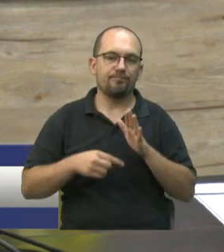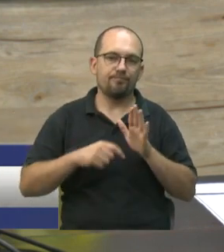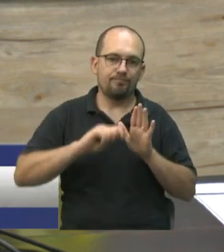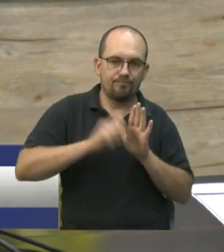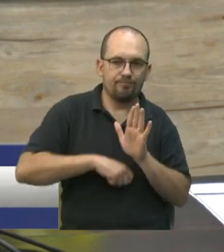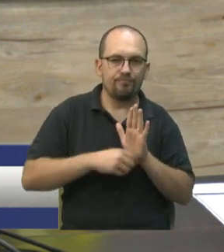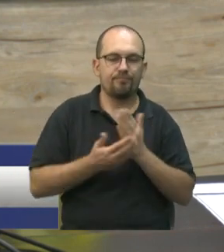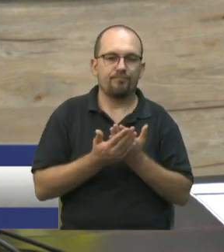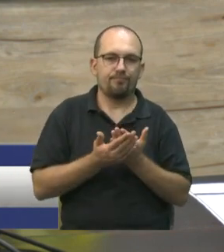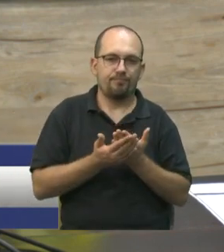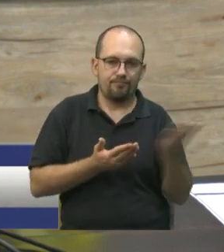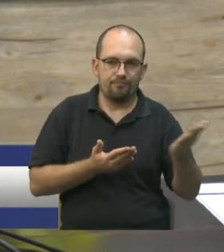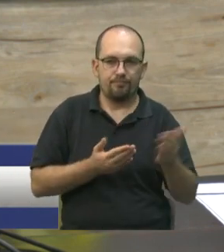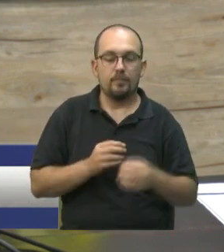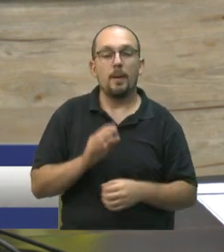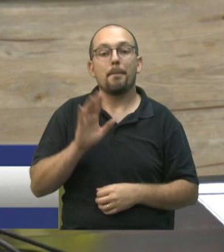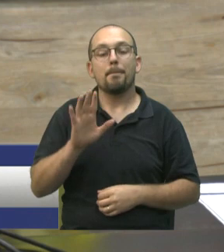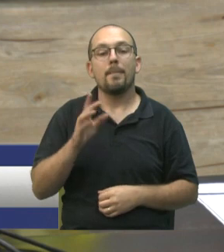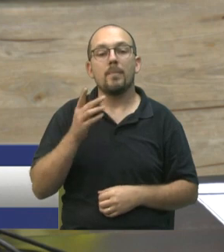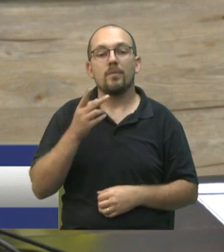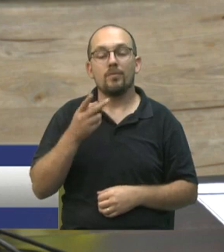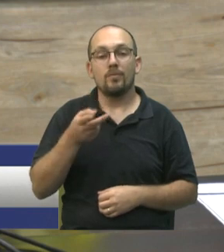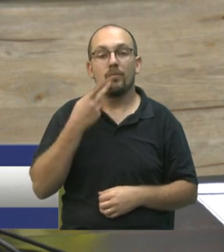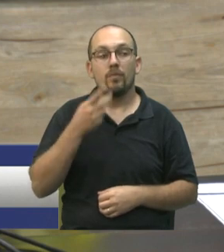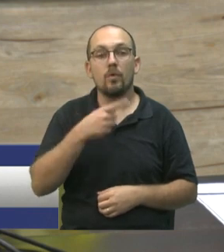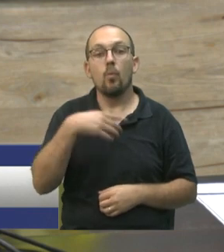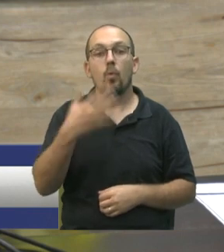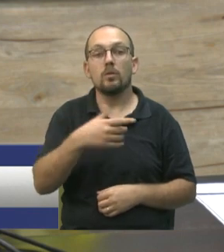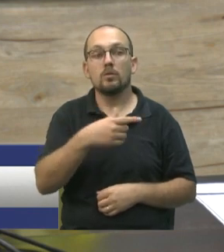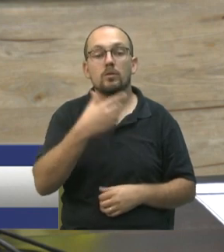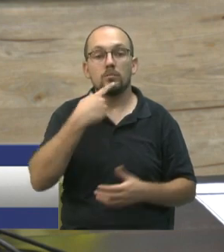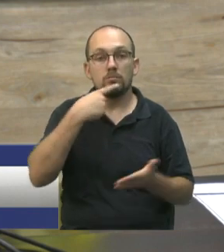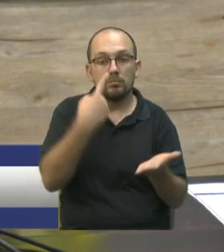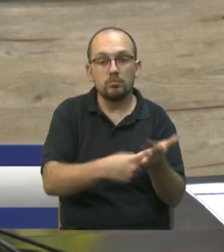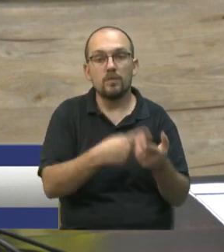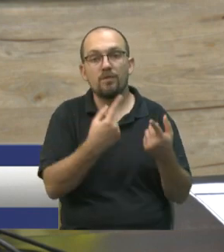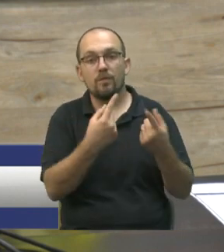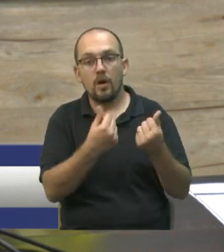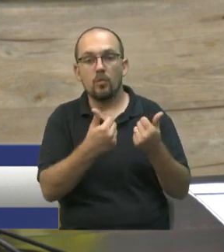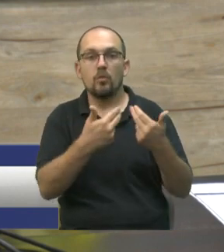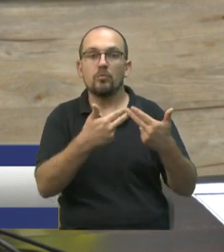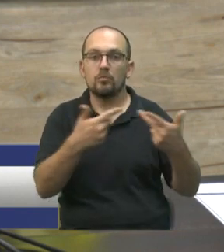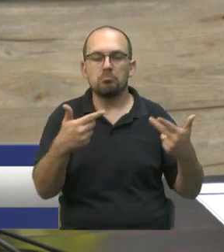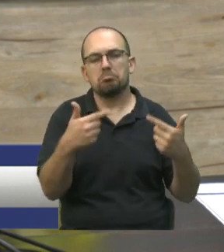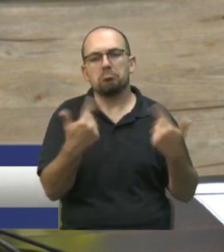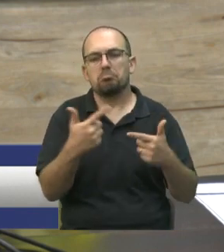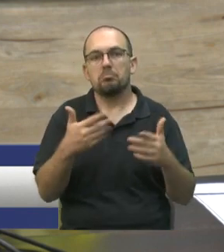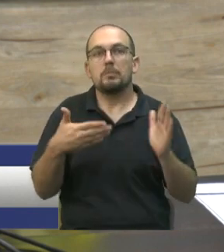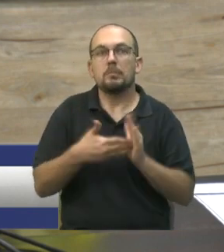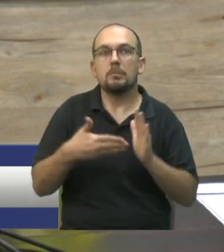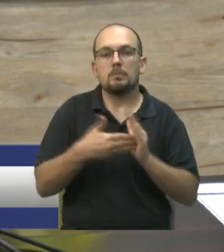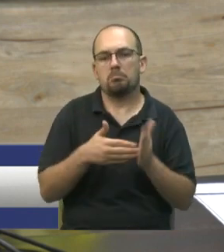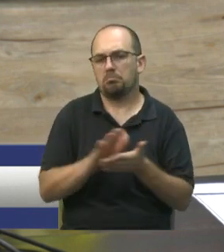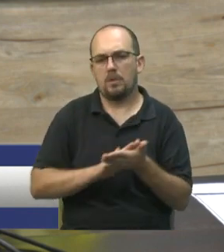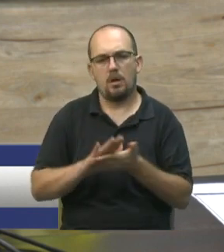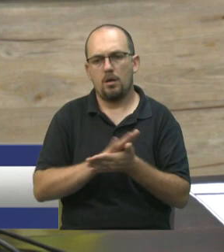vez estabelecido o valor e sendo necessária a suplementação, não há nenhum impeditivo para isso